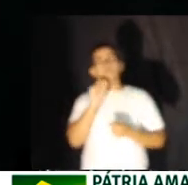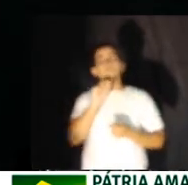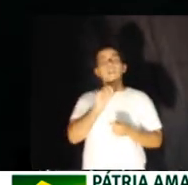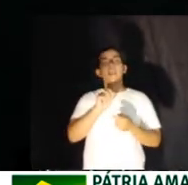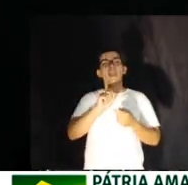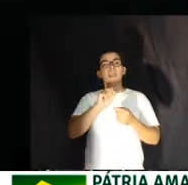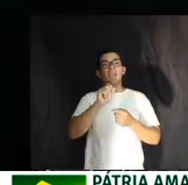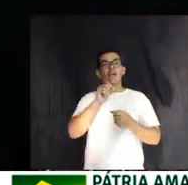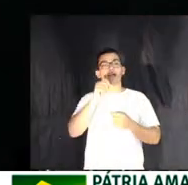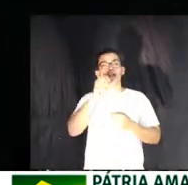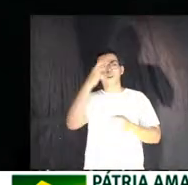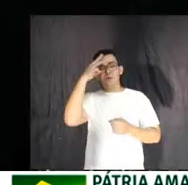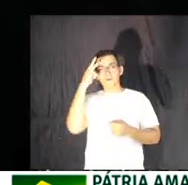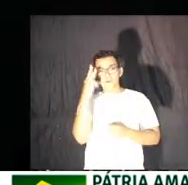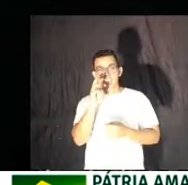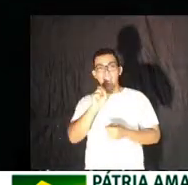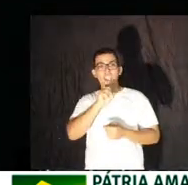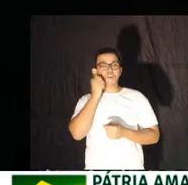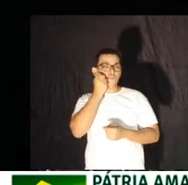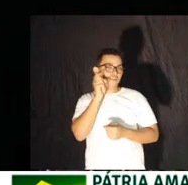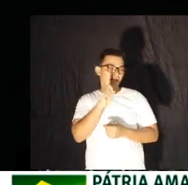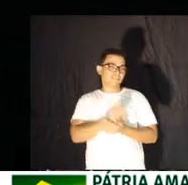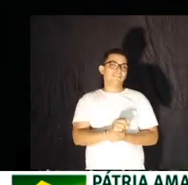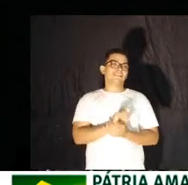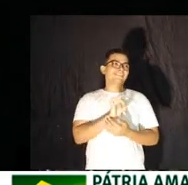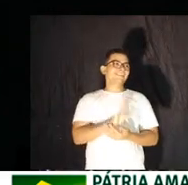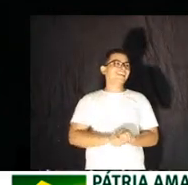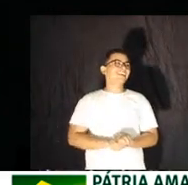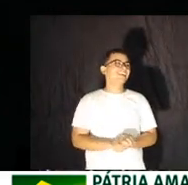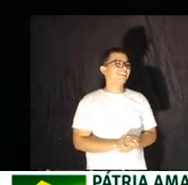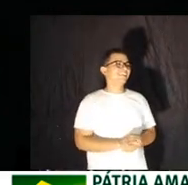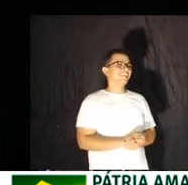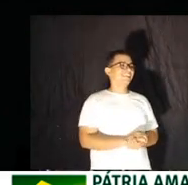Tá muito longe do Wesley Safadão. Safadinho, por